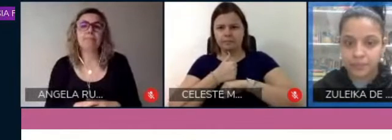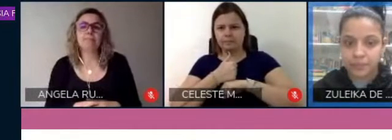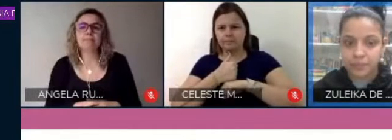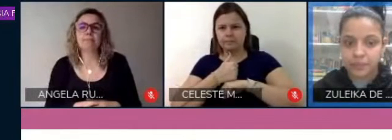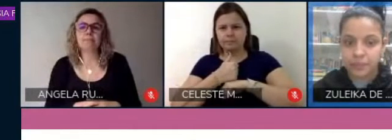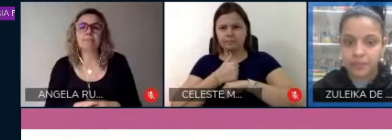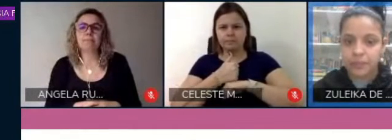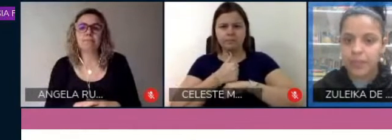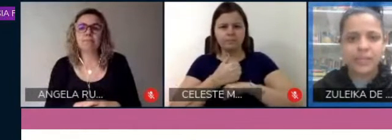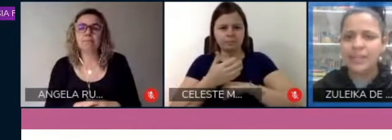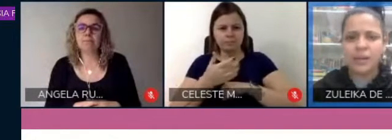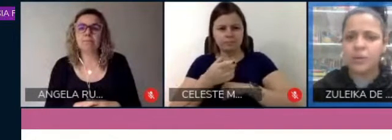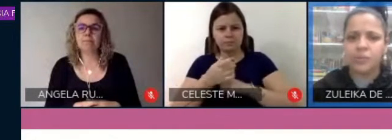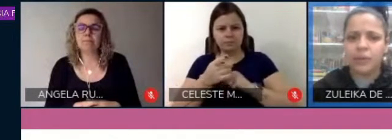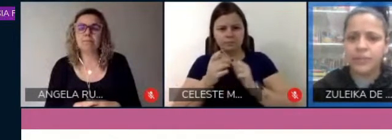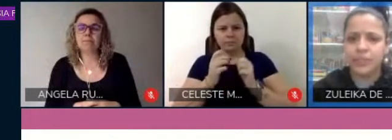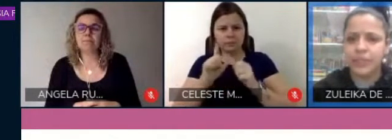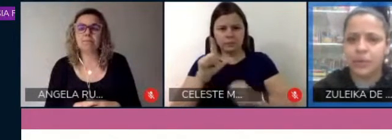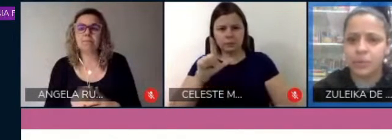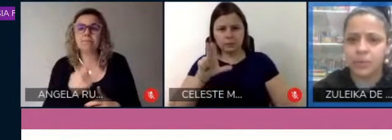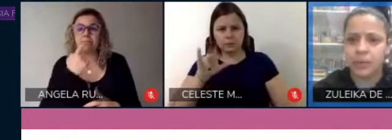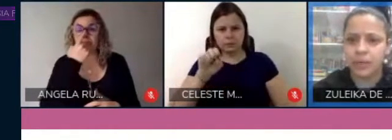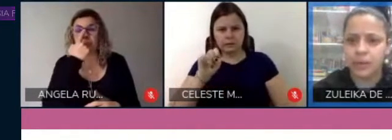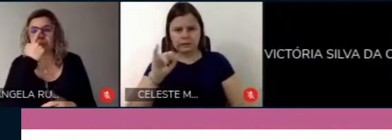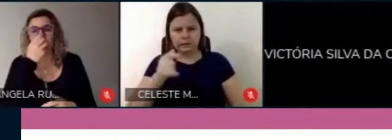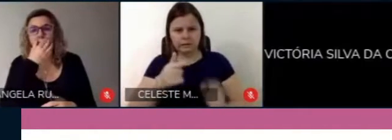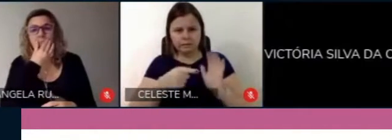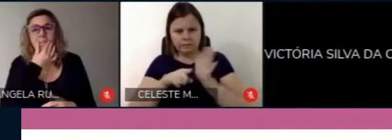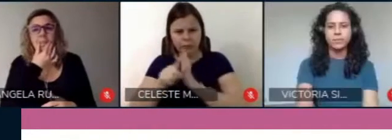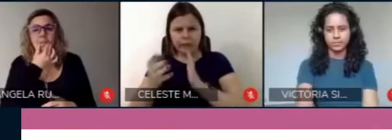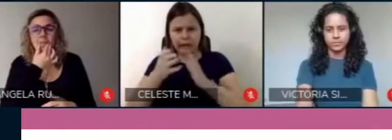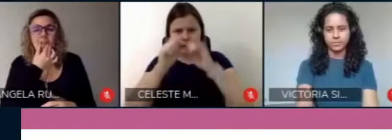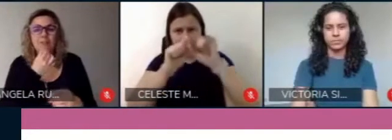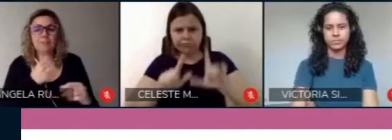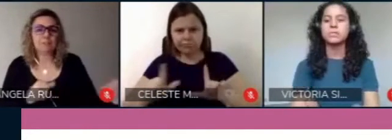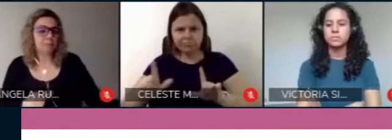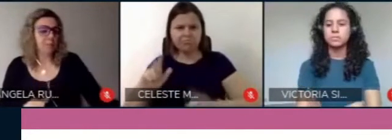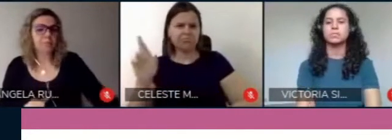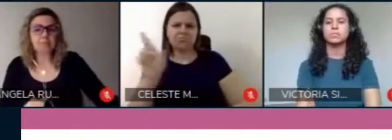Quer que eu compartilhe a tela para mostrar? Não, acho que não.